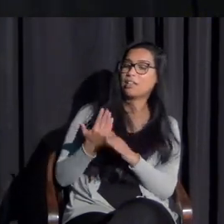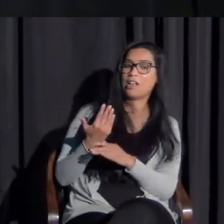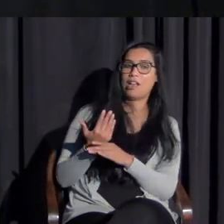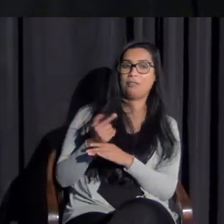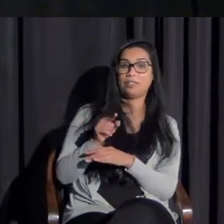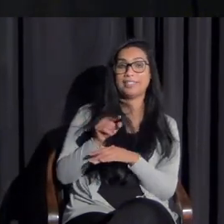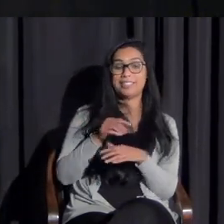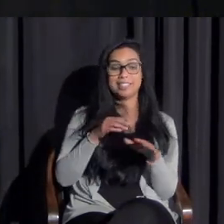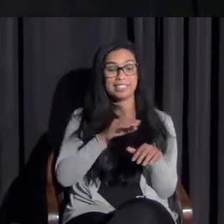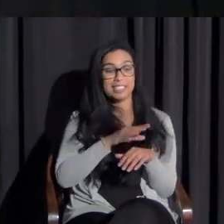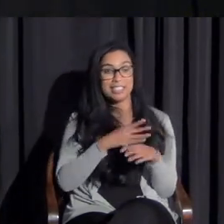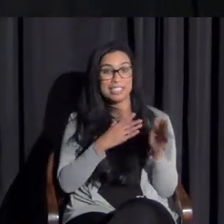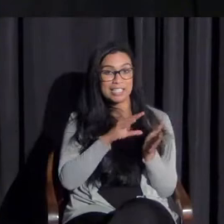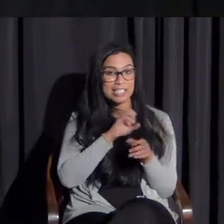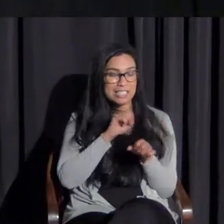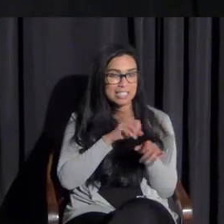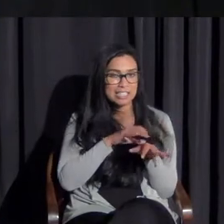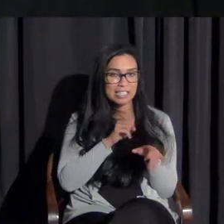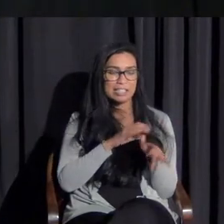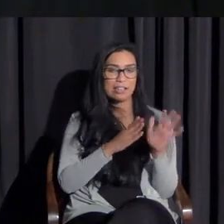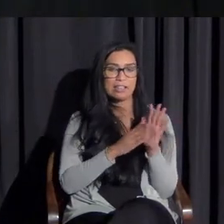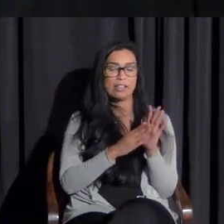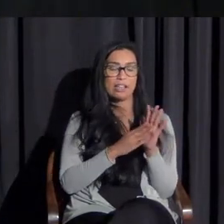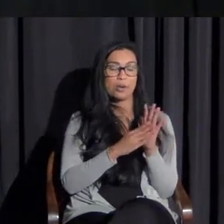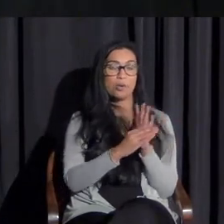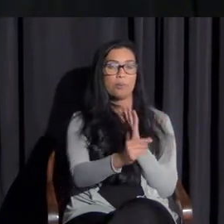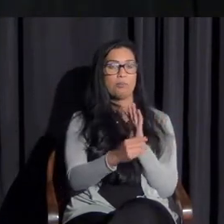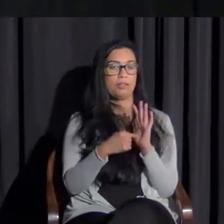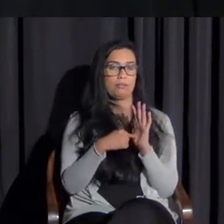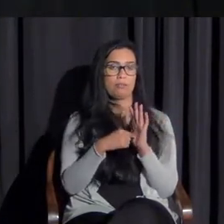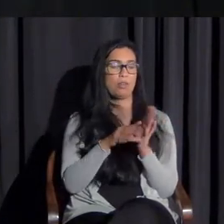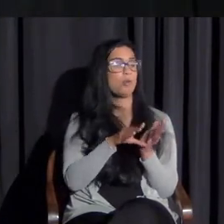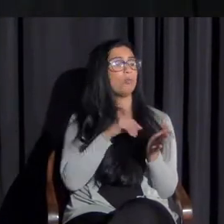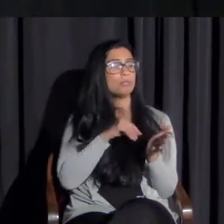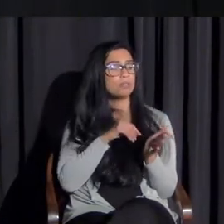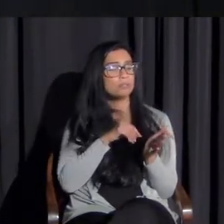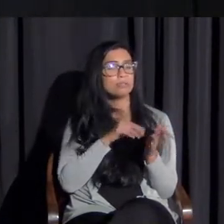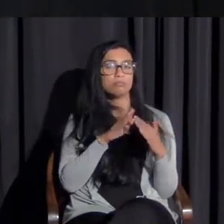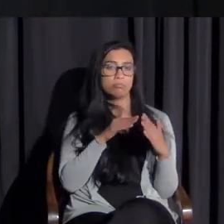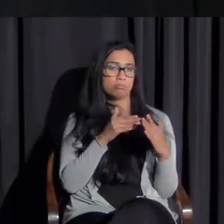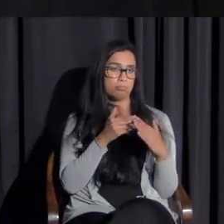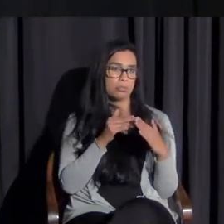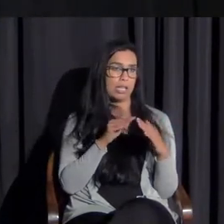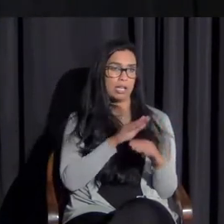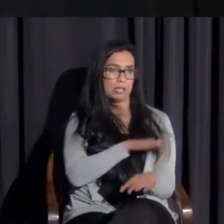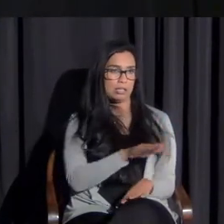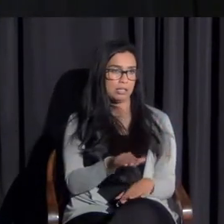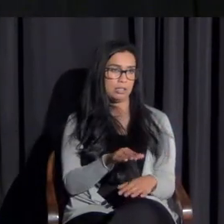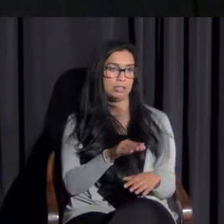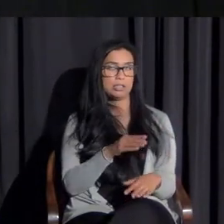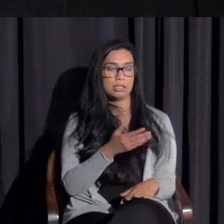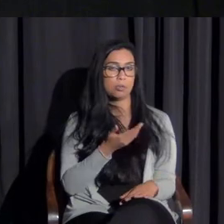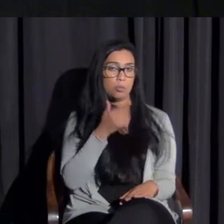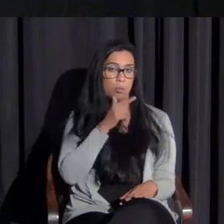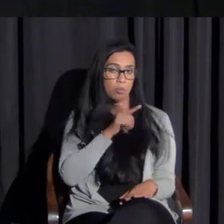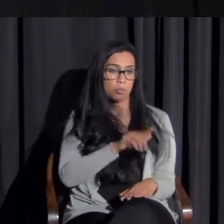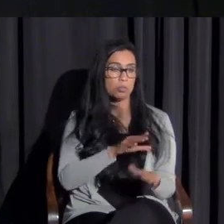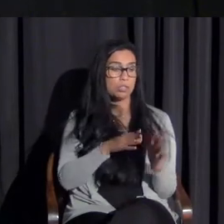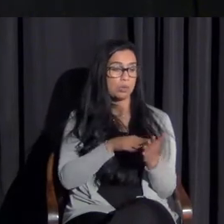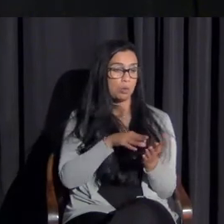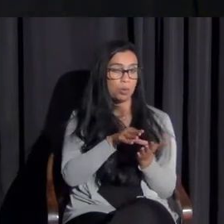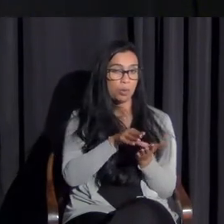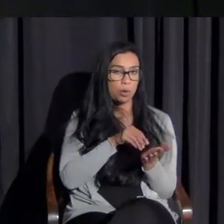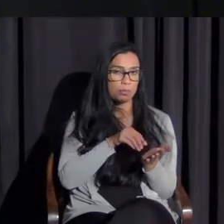que há uma cultura escolar que vai dizer que desenho legal.